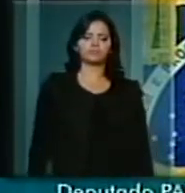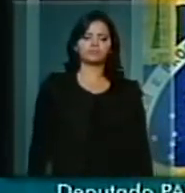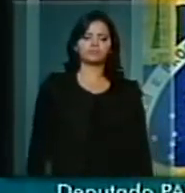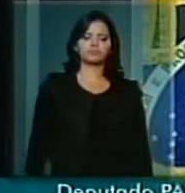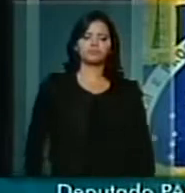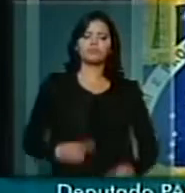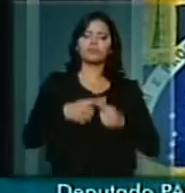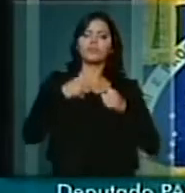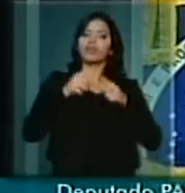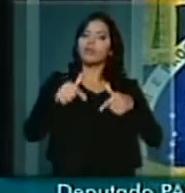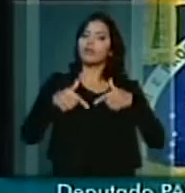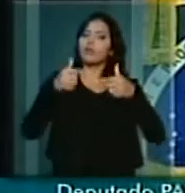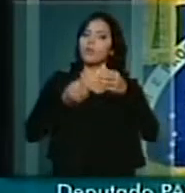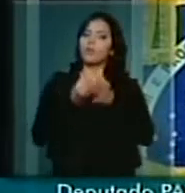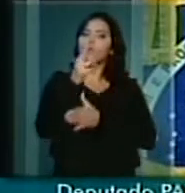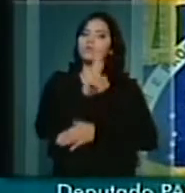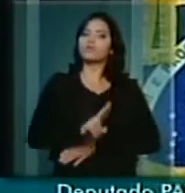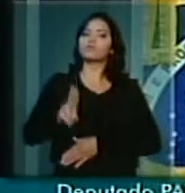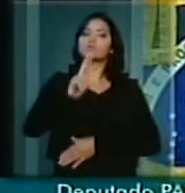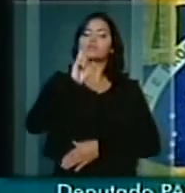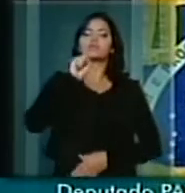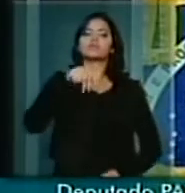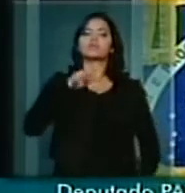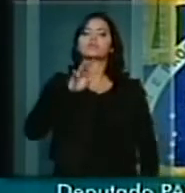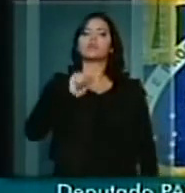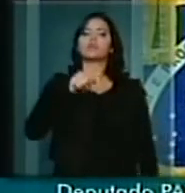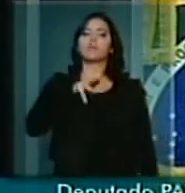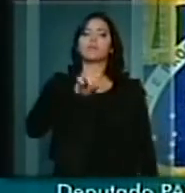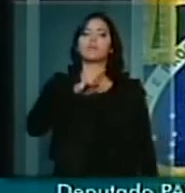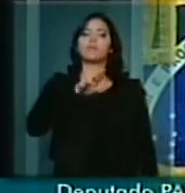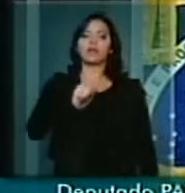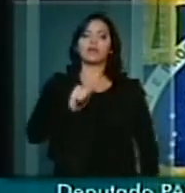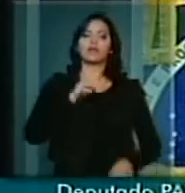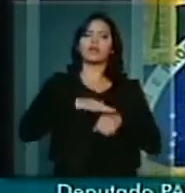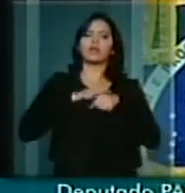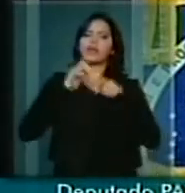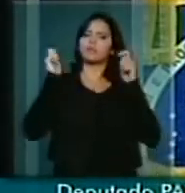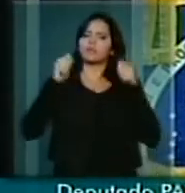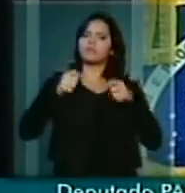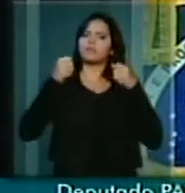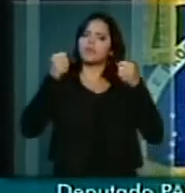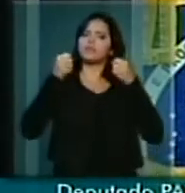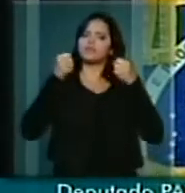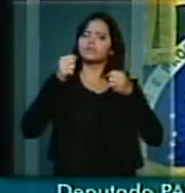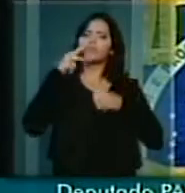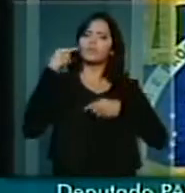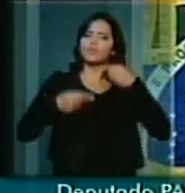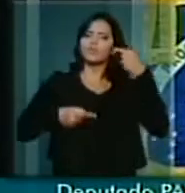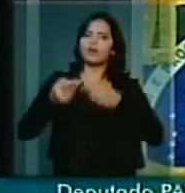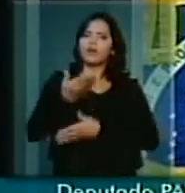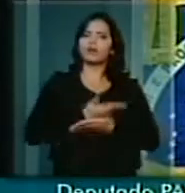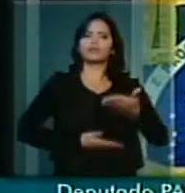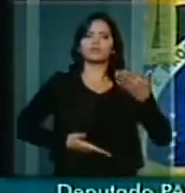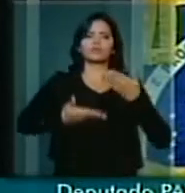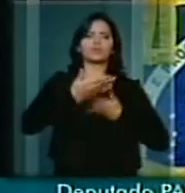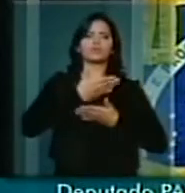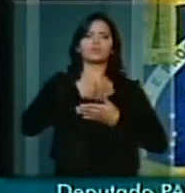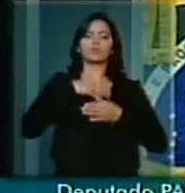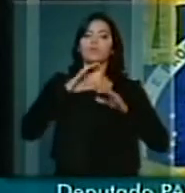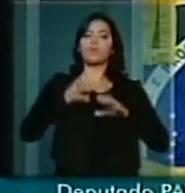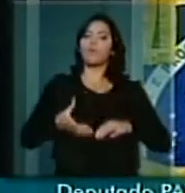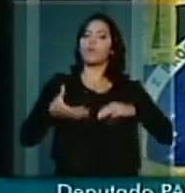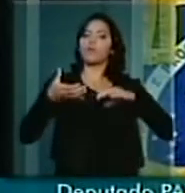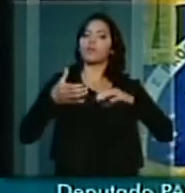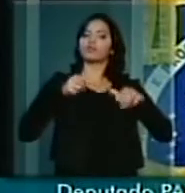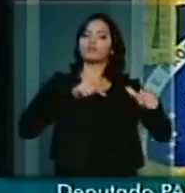para criar uma universidade de Santa Maria. A capacidade de mobilização política, de articulação aqui no Congresso Nacional,